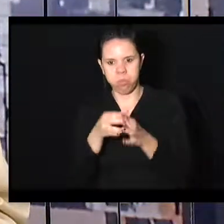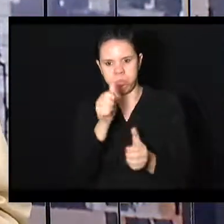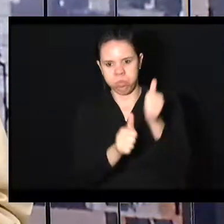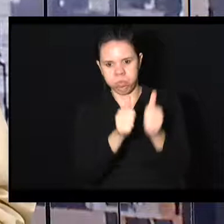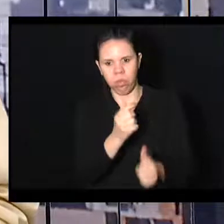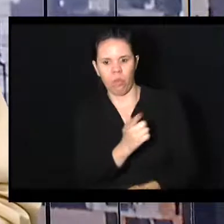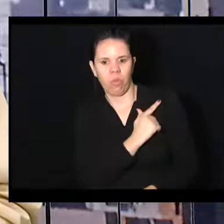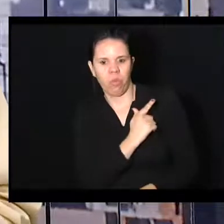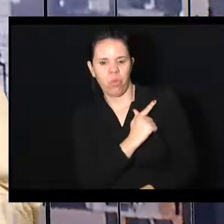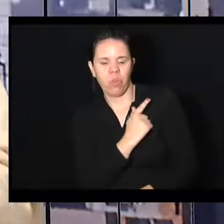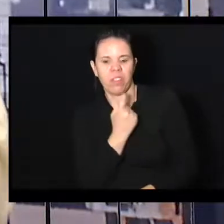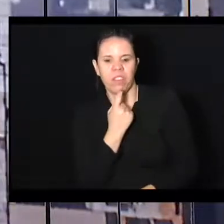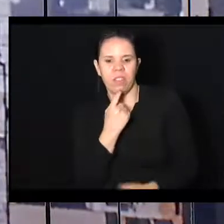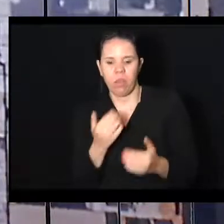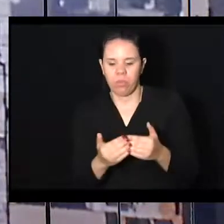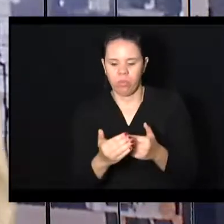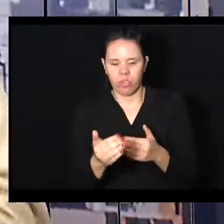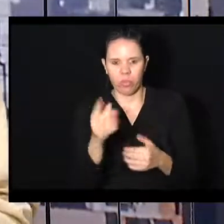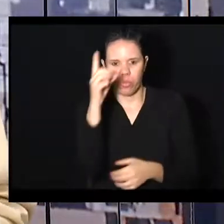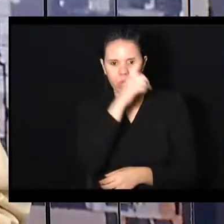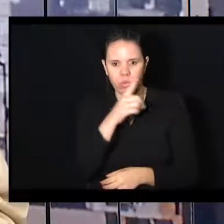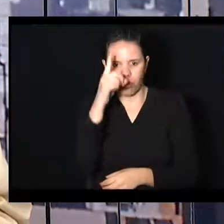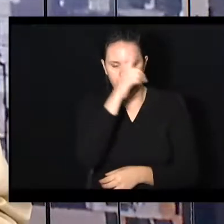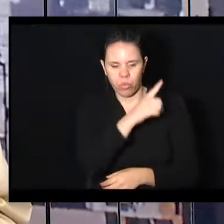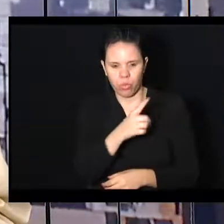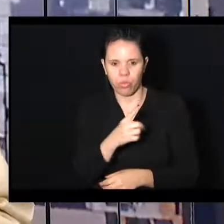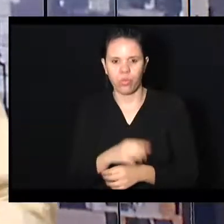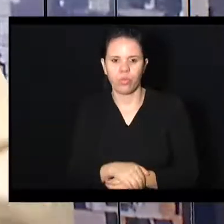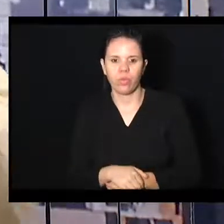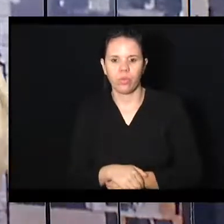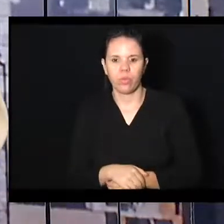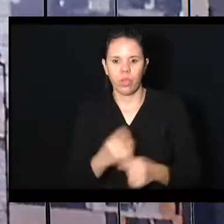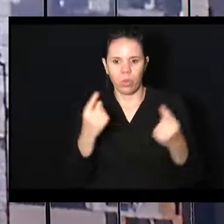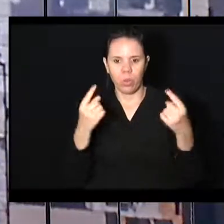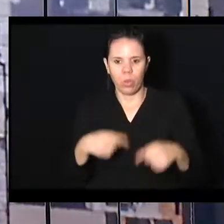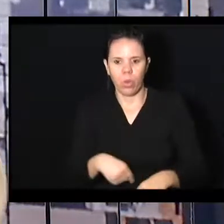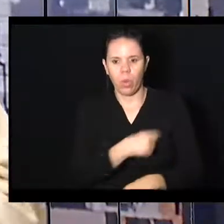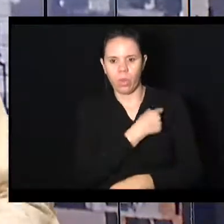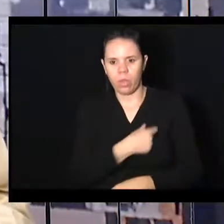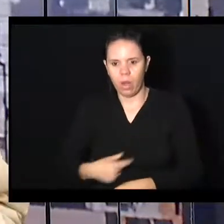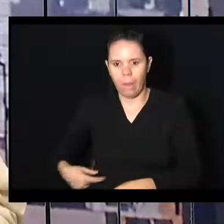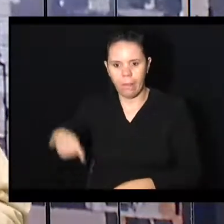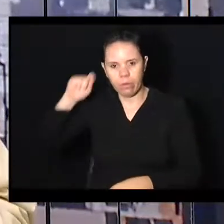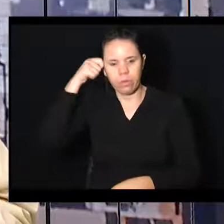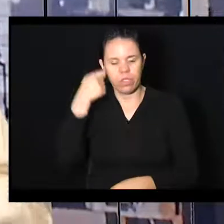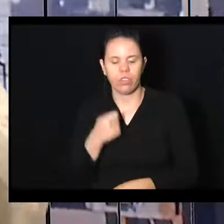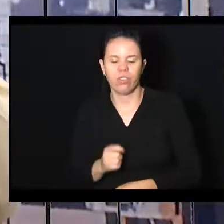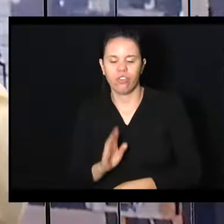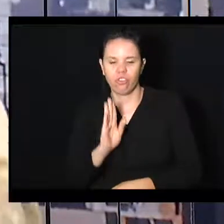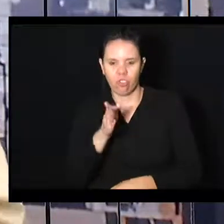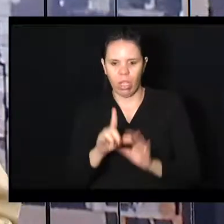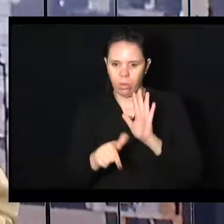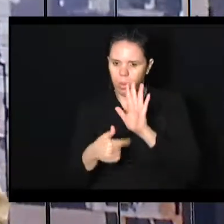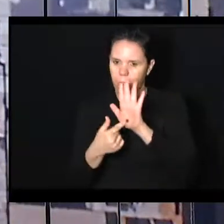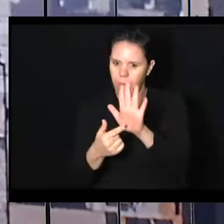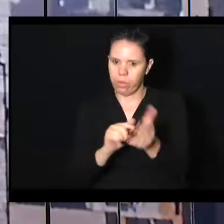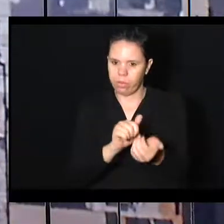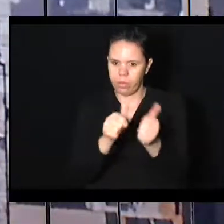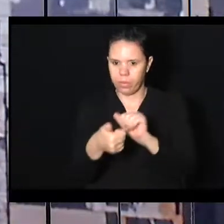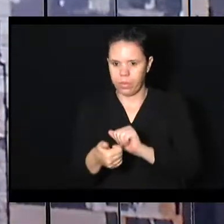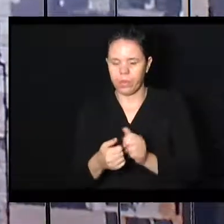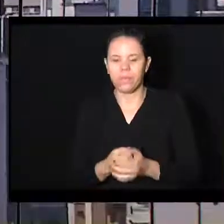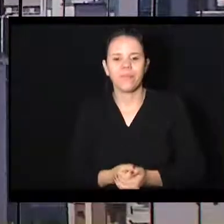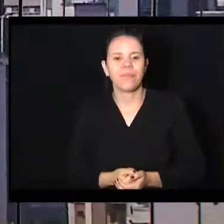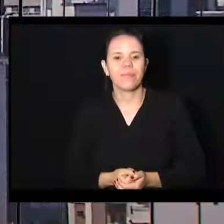do próximo domingo contra a Ponte Preta no estádio Moisés Lucarelli, mas já a gente vem com o esporte e balançando